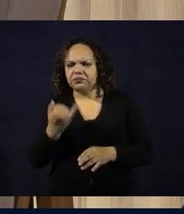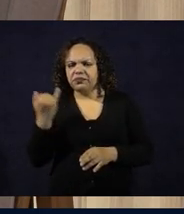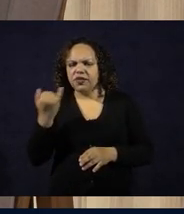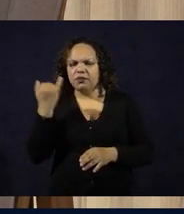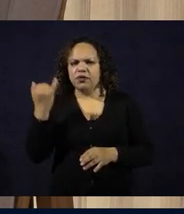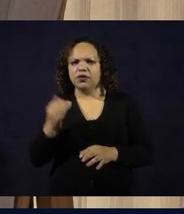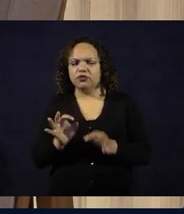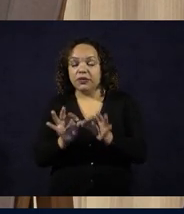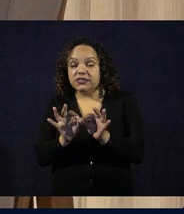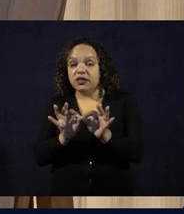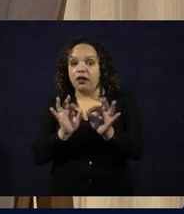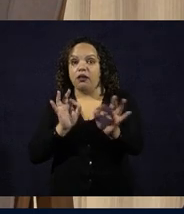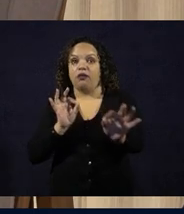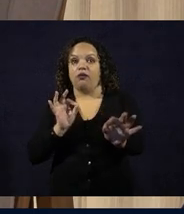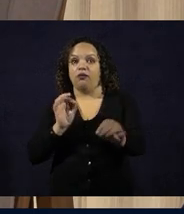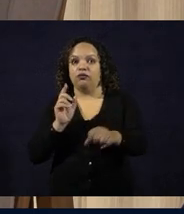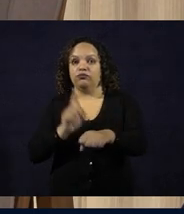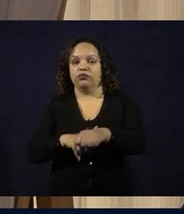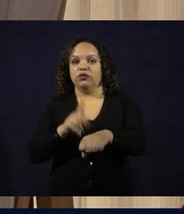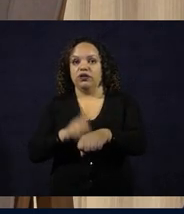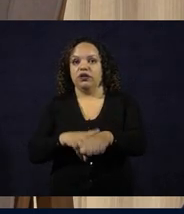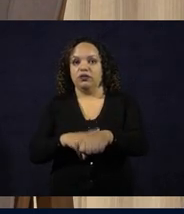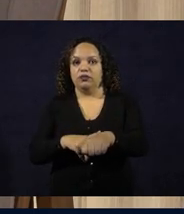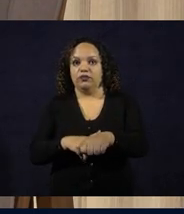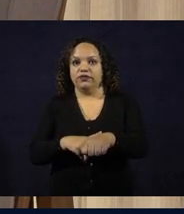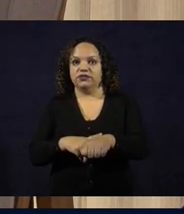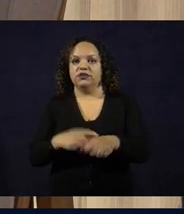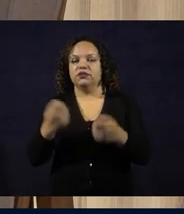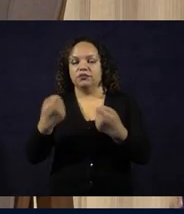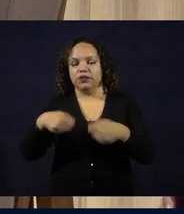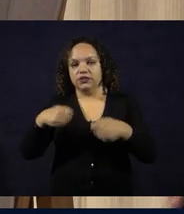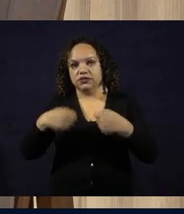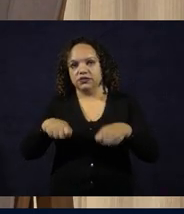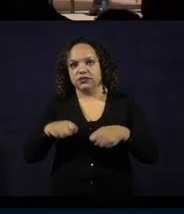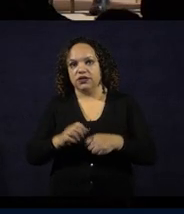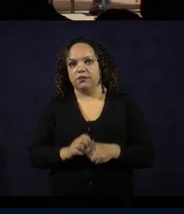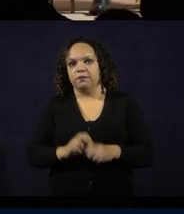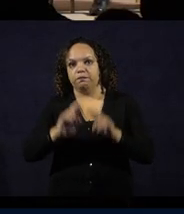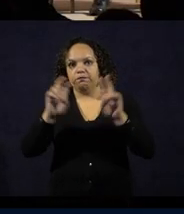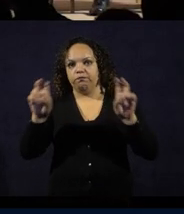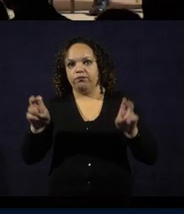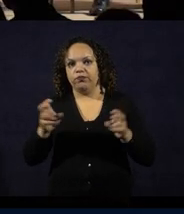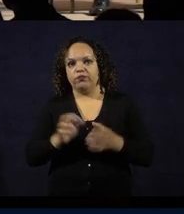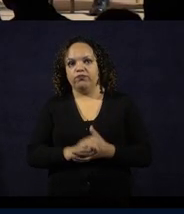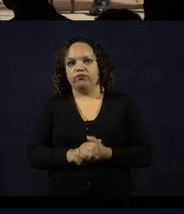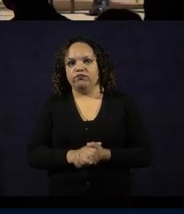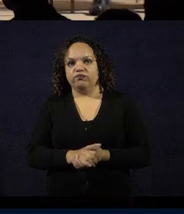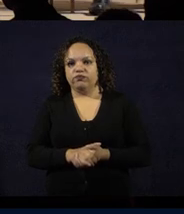a gente entende que a longo prazo vai ser uma necessidade Então queria ouvir um pouco de vocês sobre esse tema